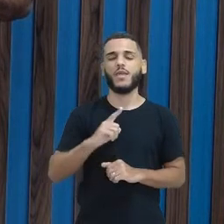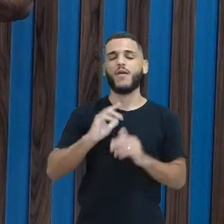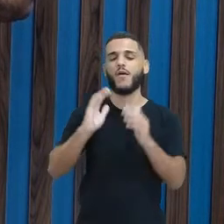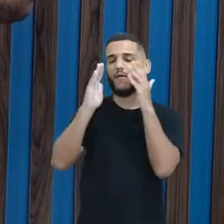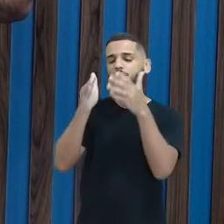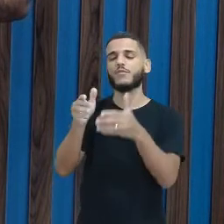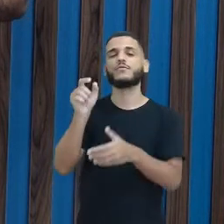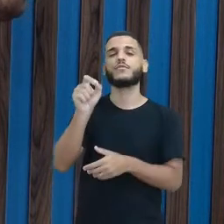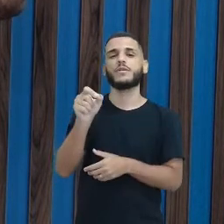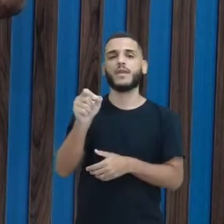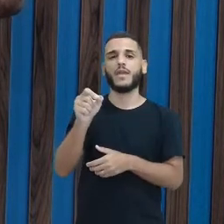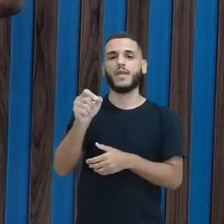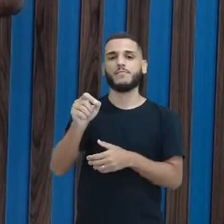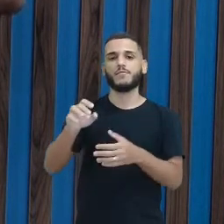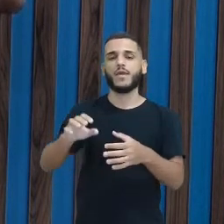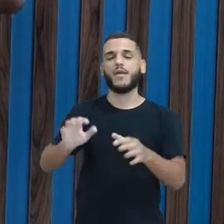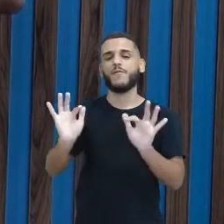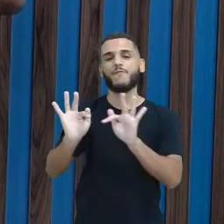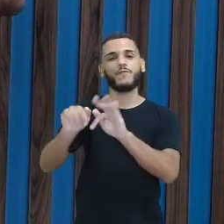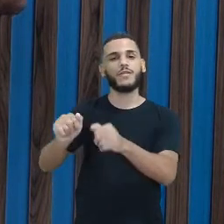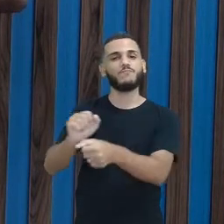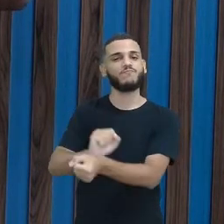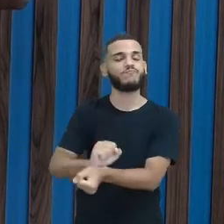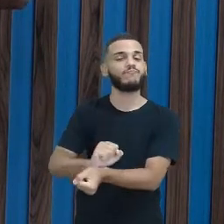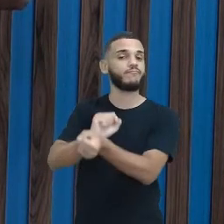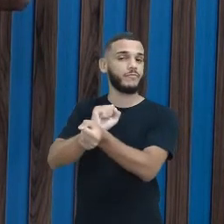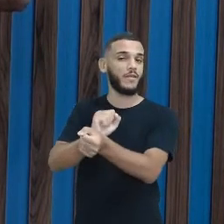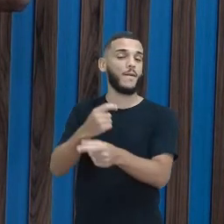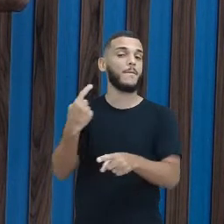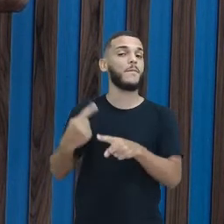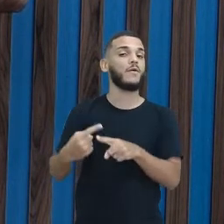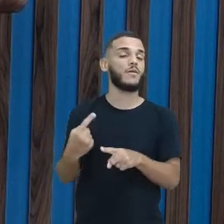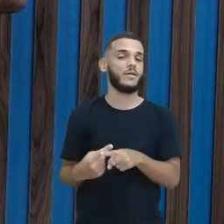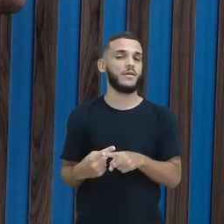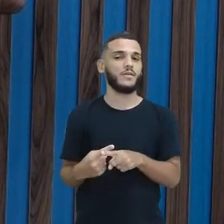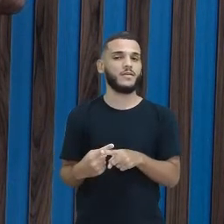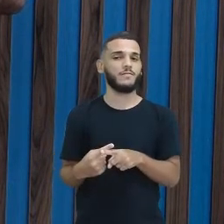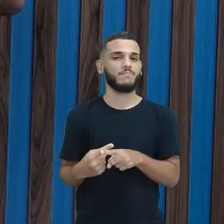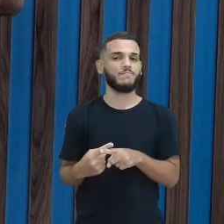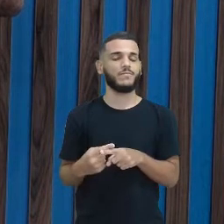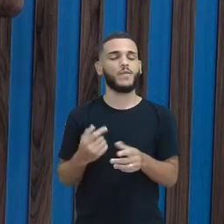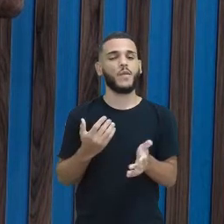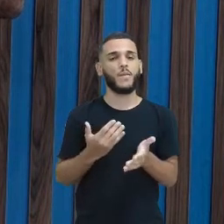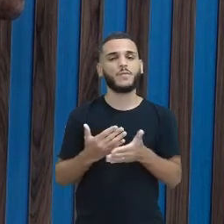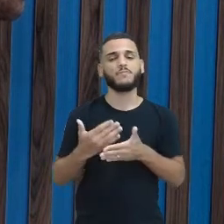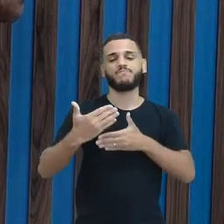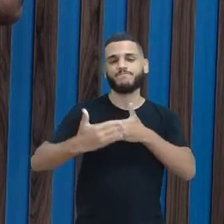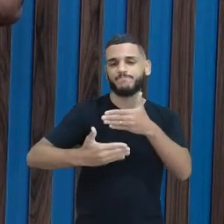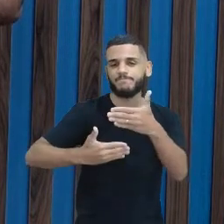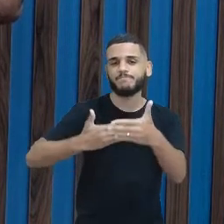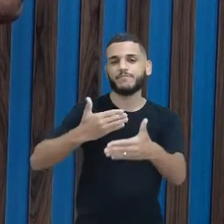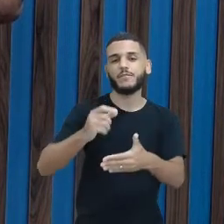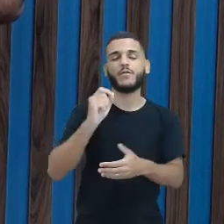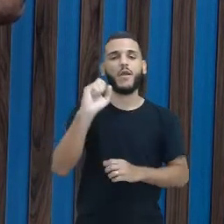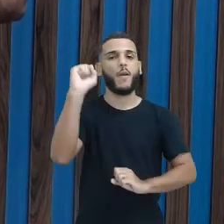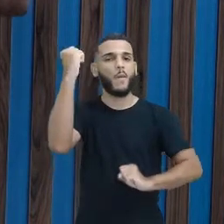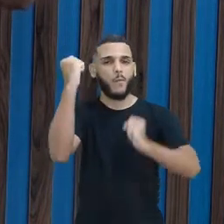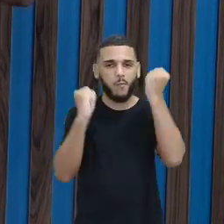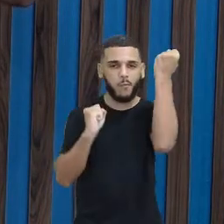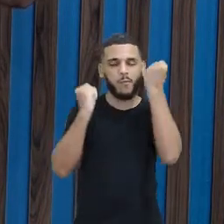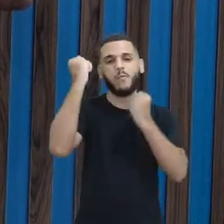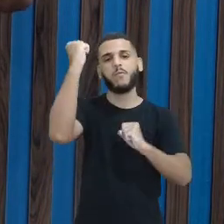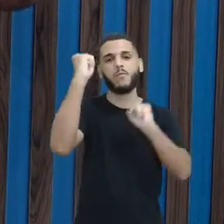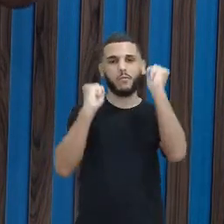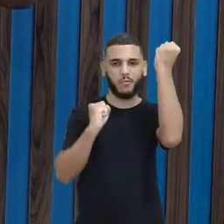sentido, né, de abolição da escravidão, mas por quê? Porque ela iniciava um processo de industrialização